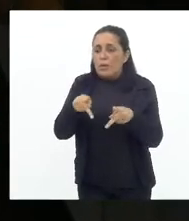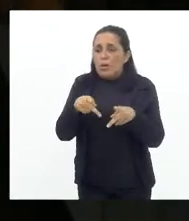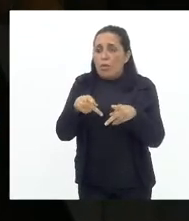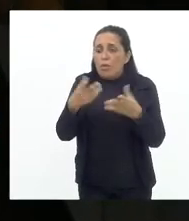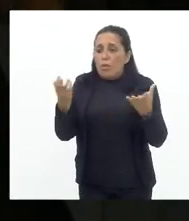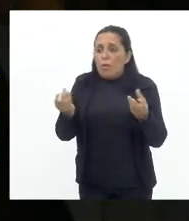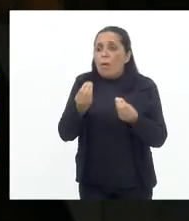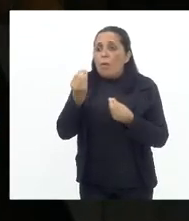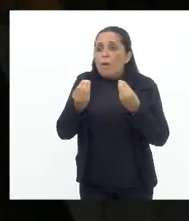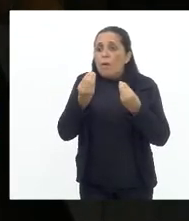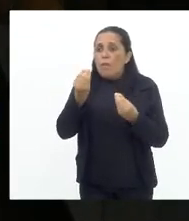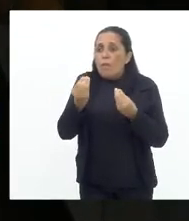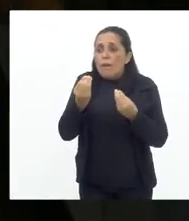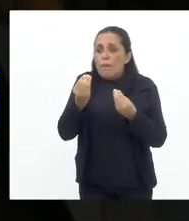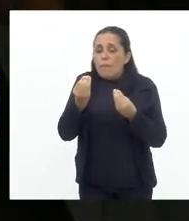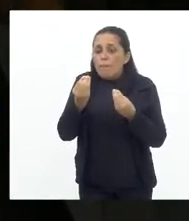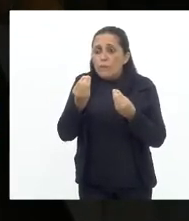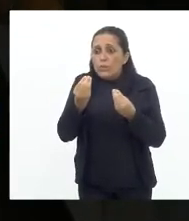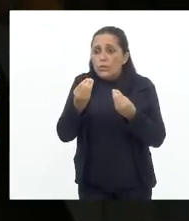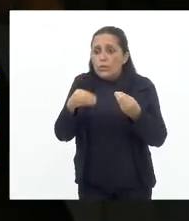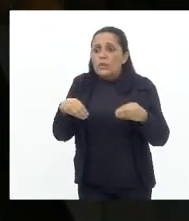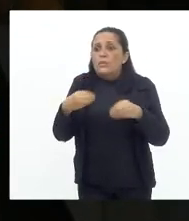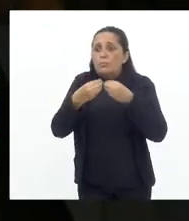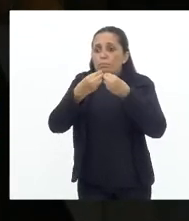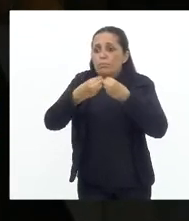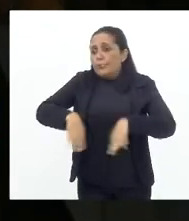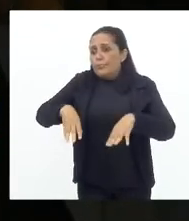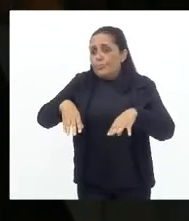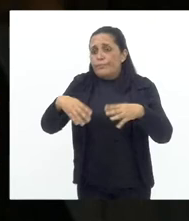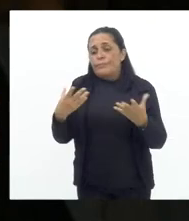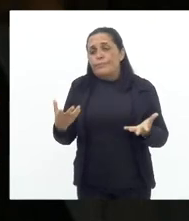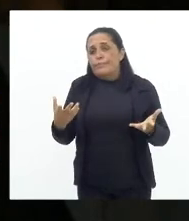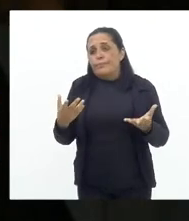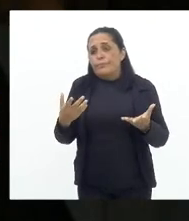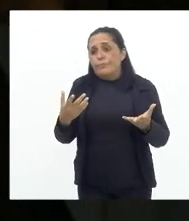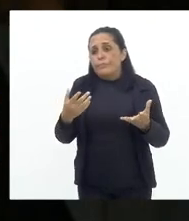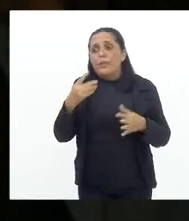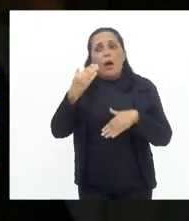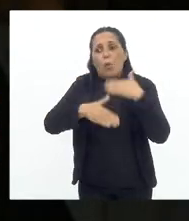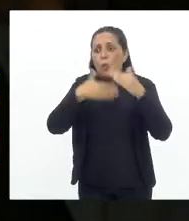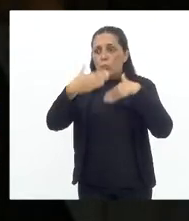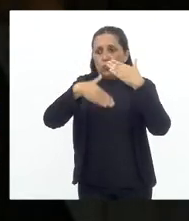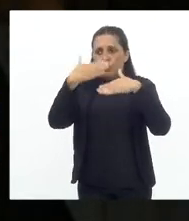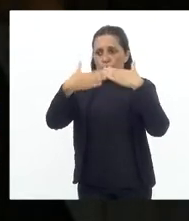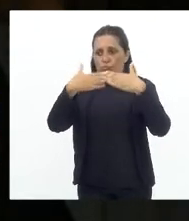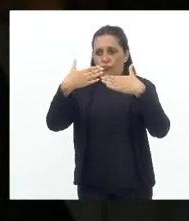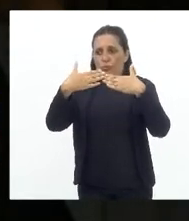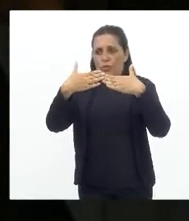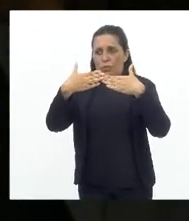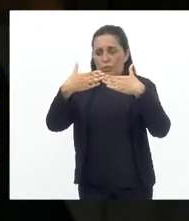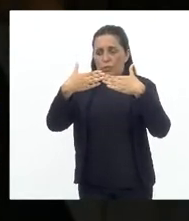radicalização só leva à destruição não leva a se construir